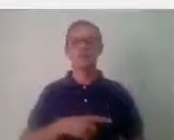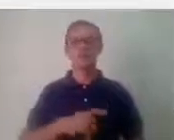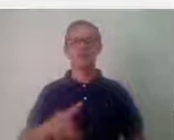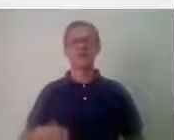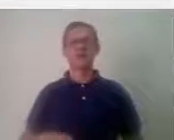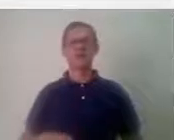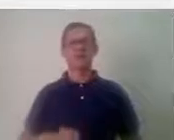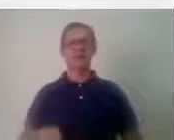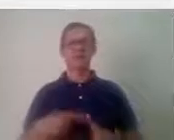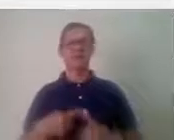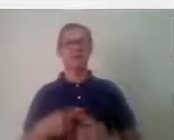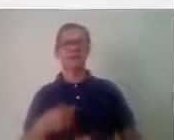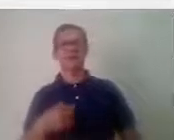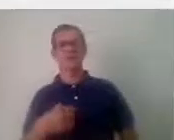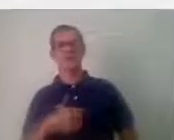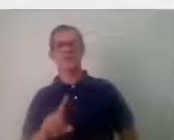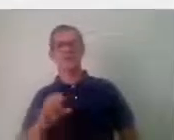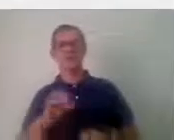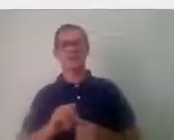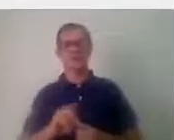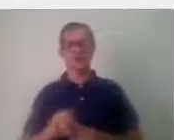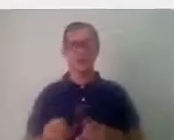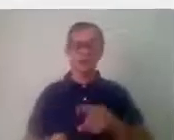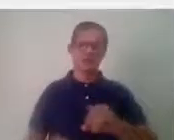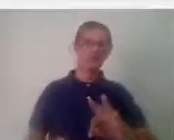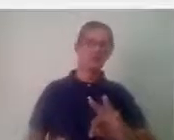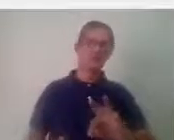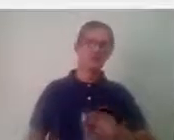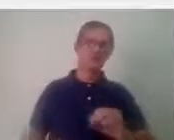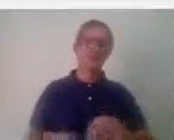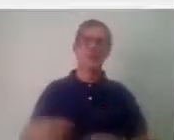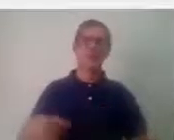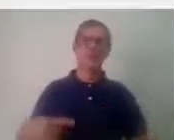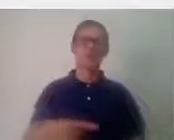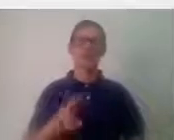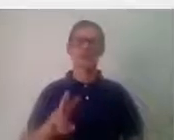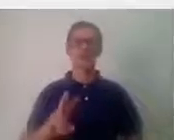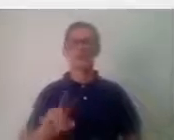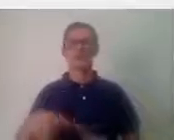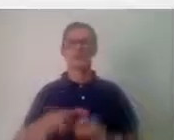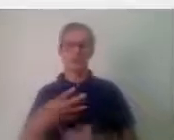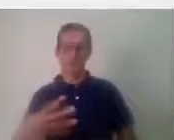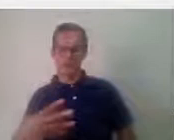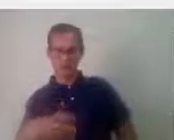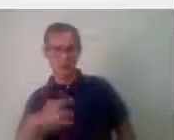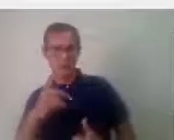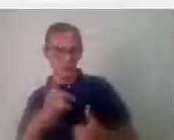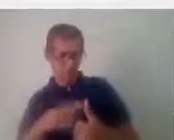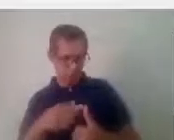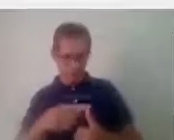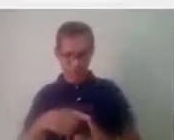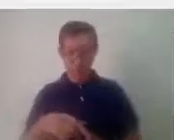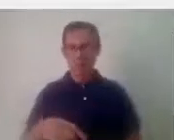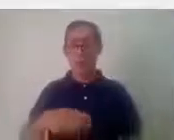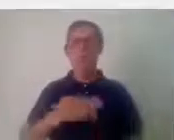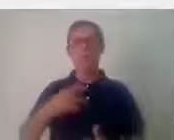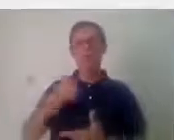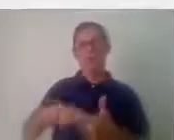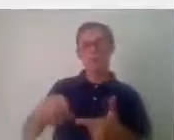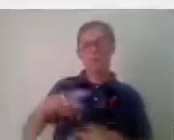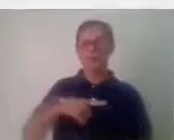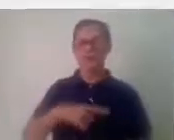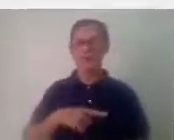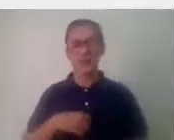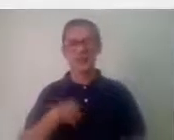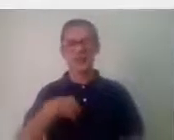1. Fazendo a distributiva, menos 2y mais 4. Tá bom. Primeiro passo. Então, meu problema deu lá